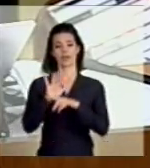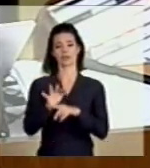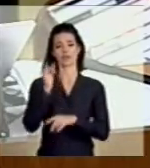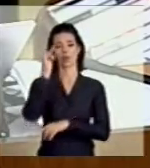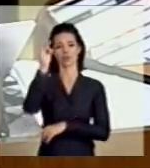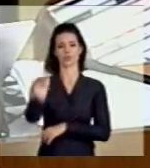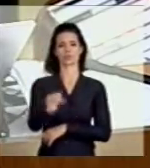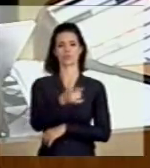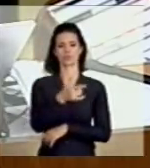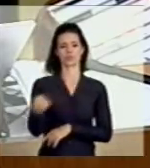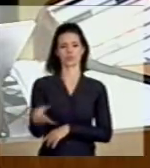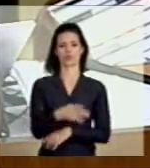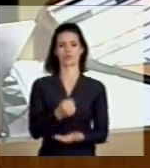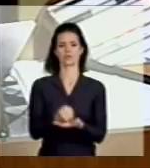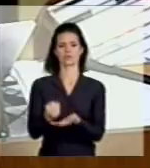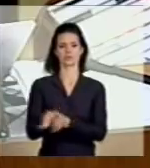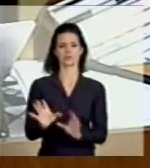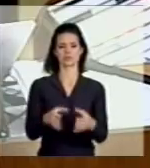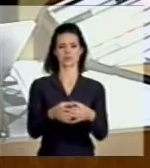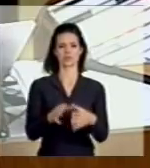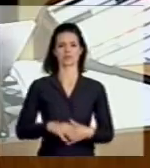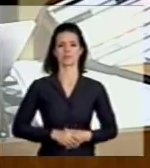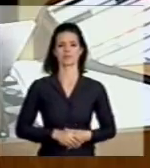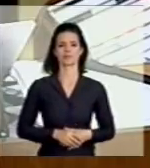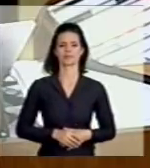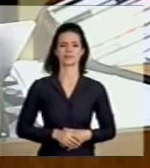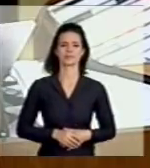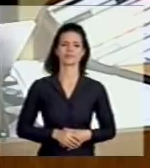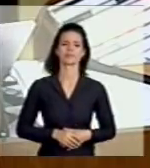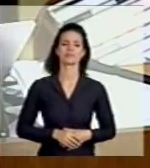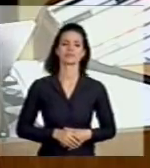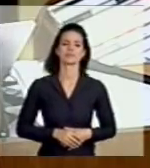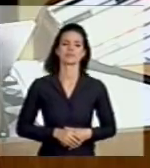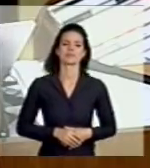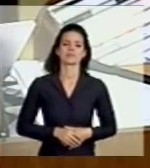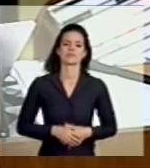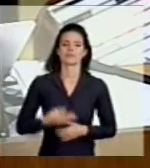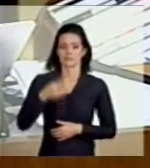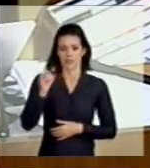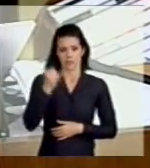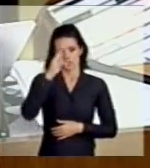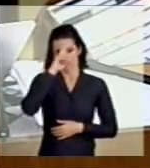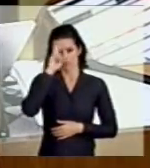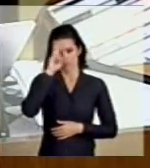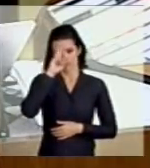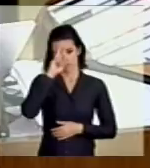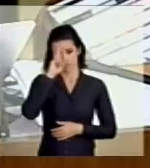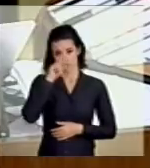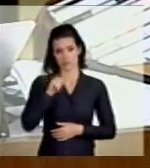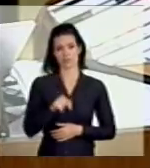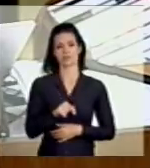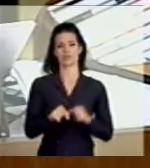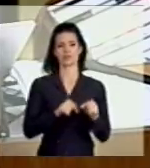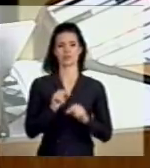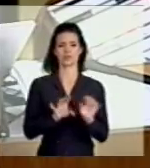ações coletivas. Para compreender a questão, digo eu, senhor presidente, vale ressaltar que os dispositivos relativos à execução da